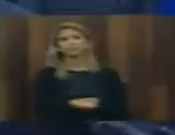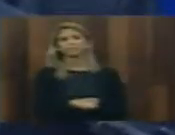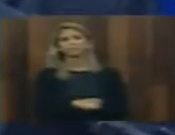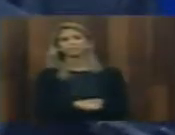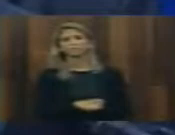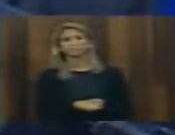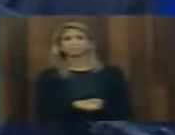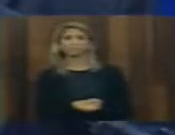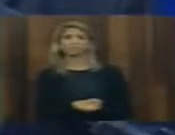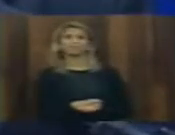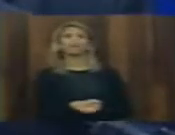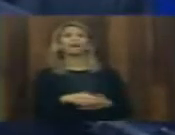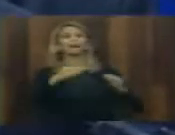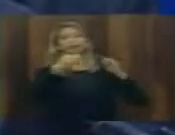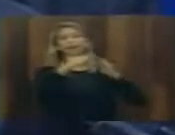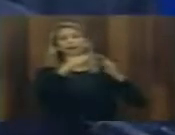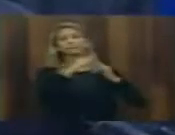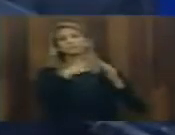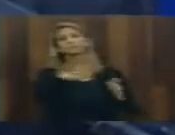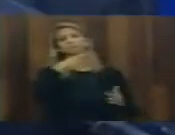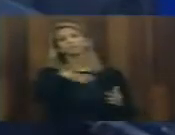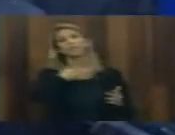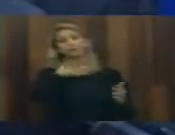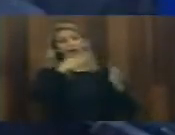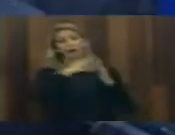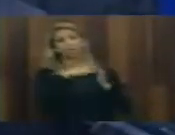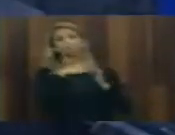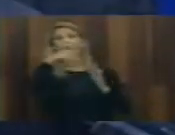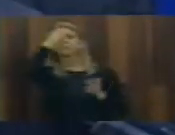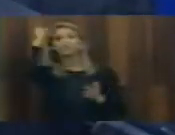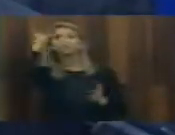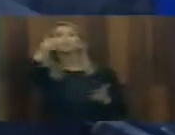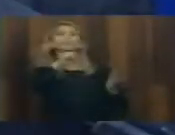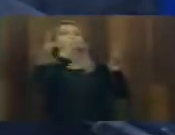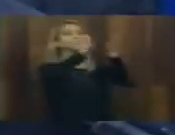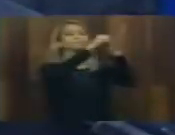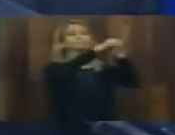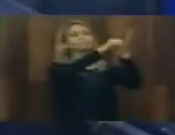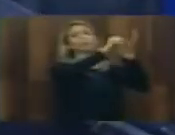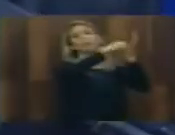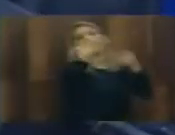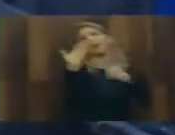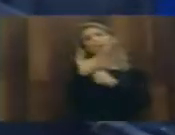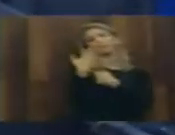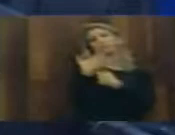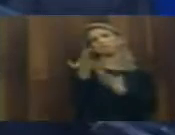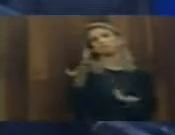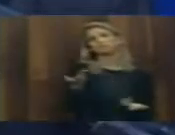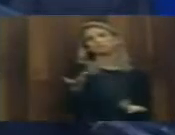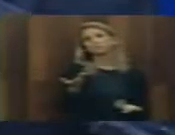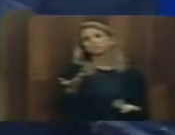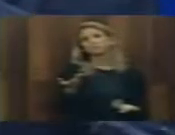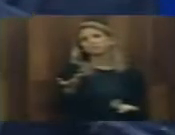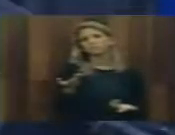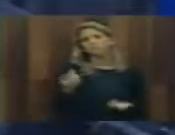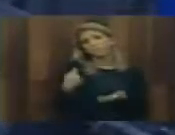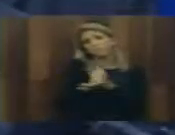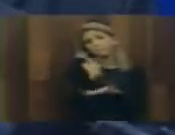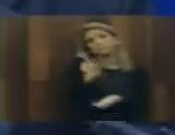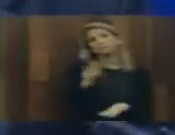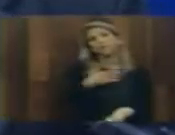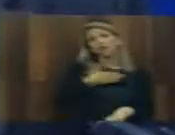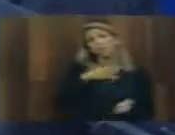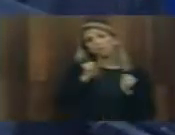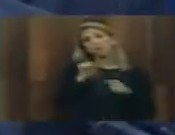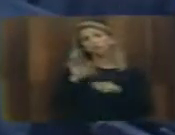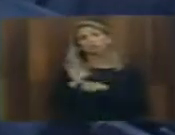Nenel. Chega ali, você olha uma senhora de idade, chega ali pedindo aquele apoio. Como é que você vai se esconder? Agora vê,